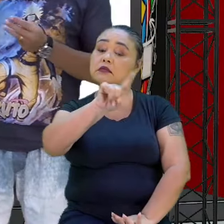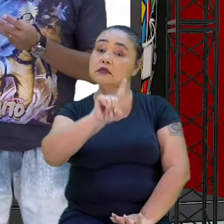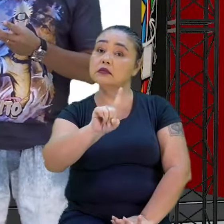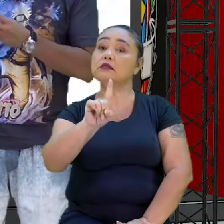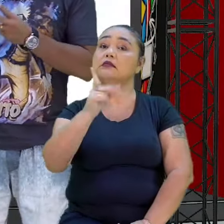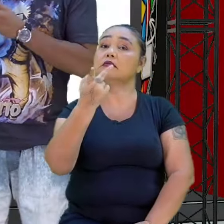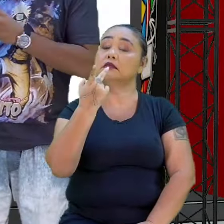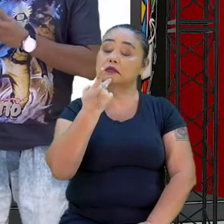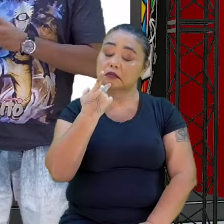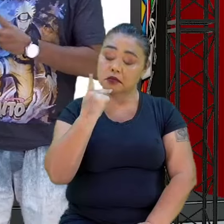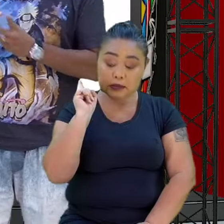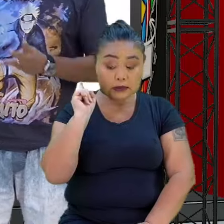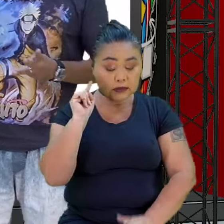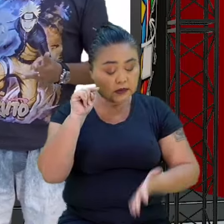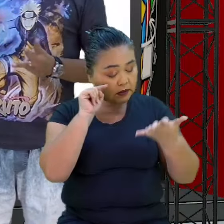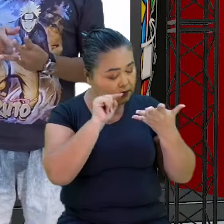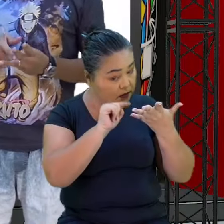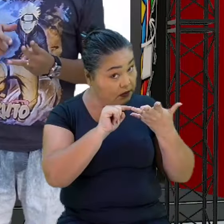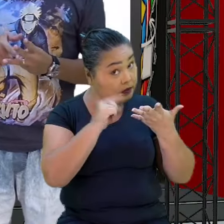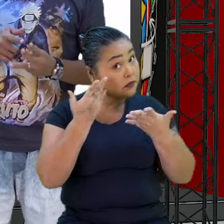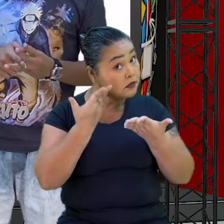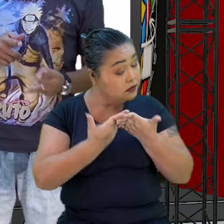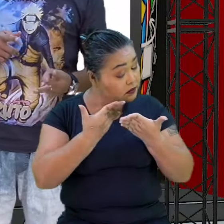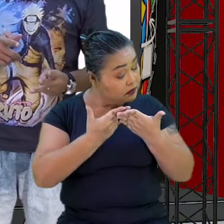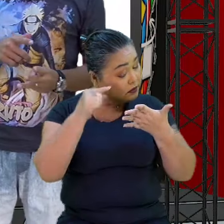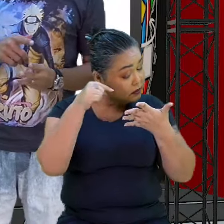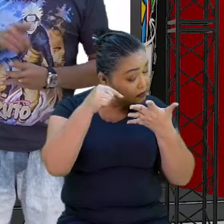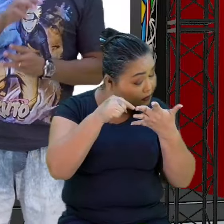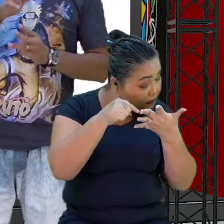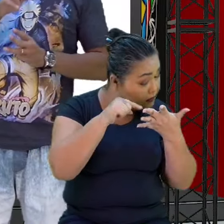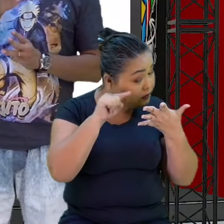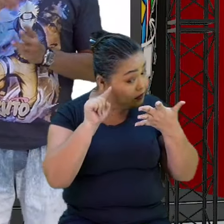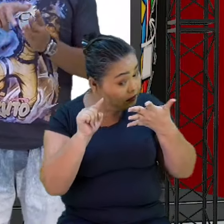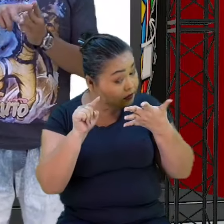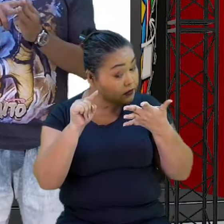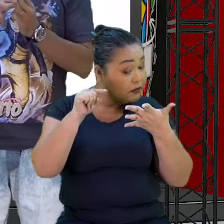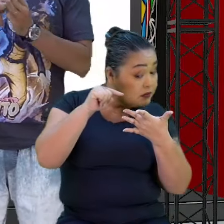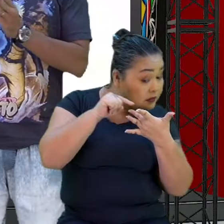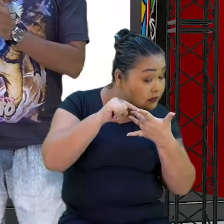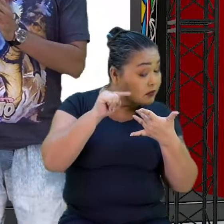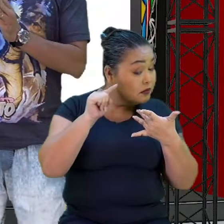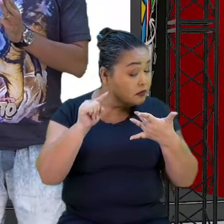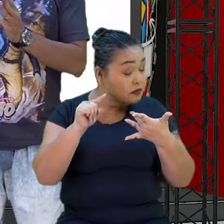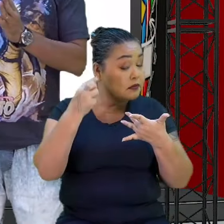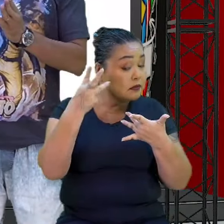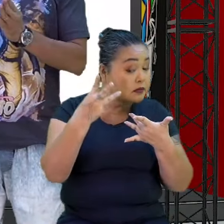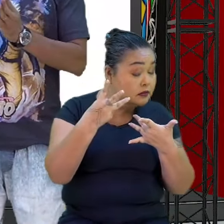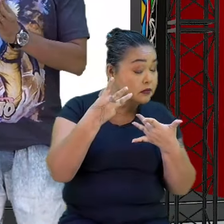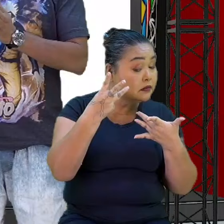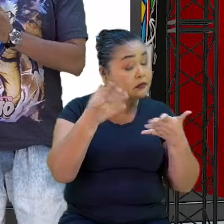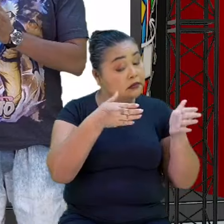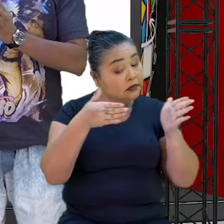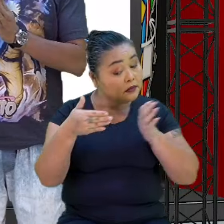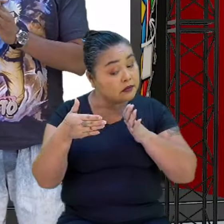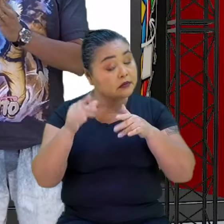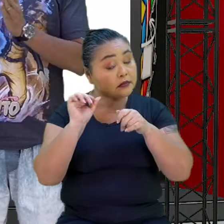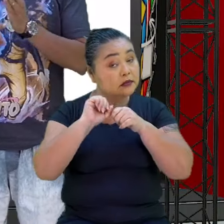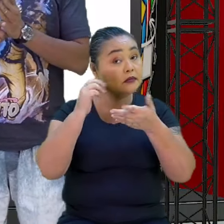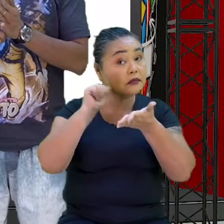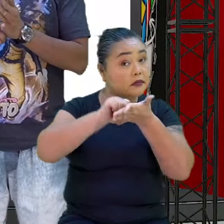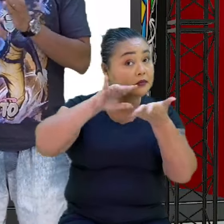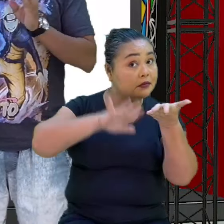falei ó essa questão aqui estuda V essa questão aqui revisa três tinham três durante a aula e uma na atividade